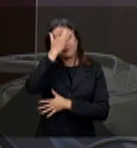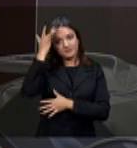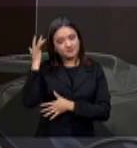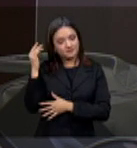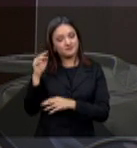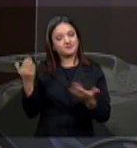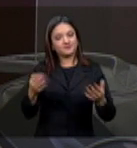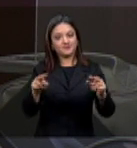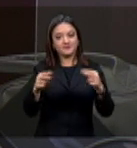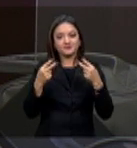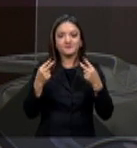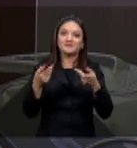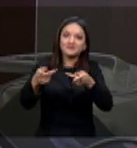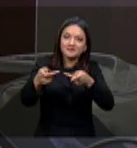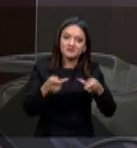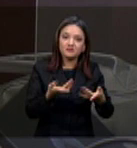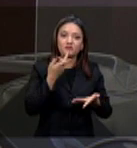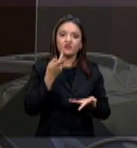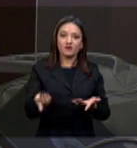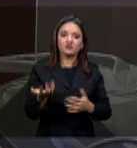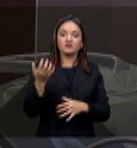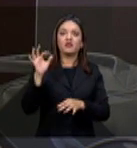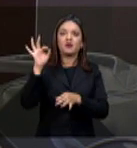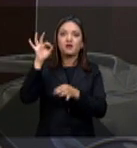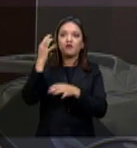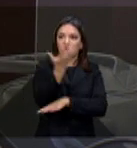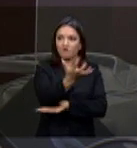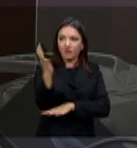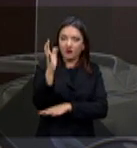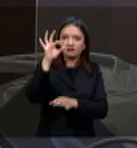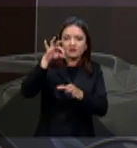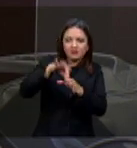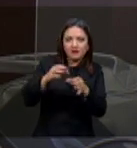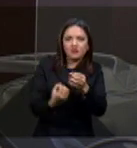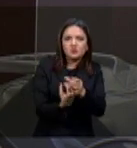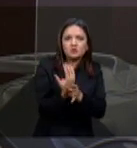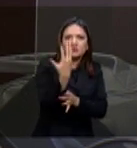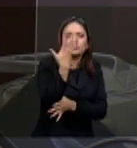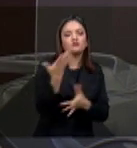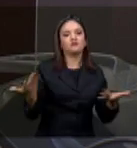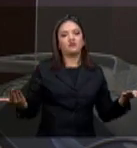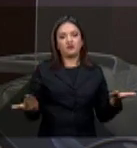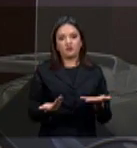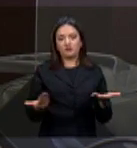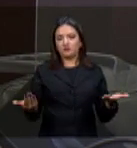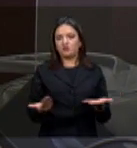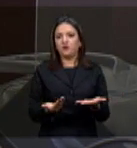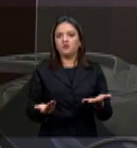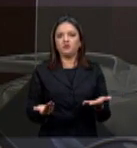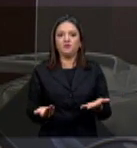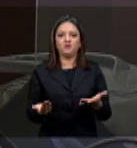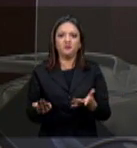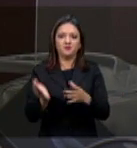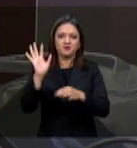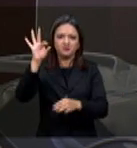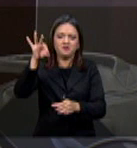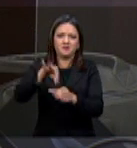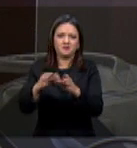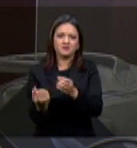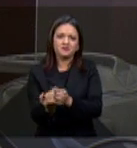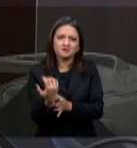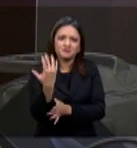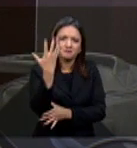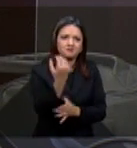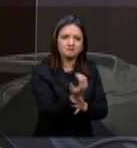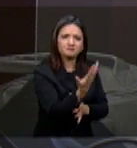aqui e dizer que o Reflorestar Mentes é agora. O Manifesto Reflorestar Mentes, ele diz: reflorestar mentes de sonhos,